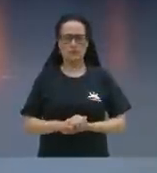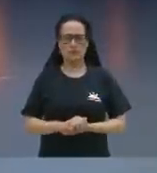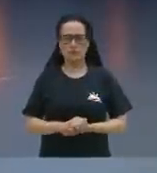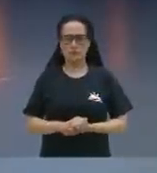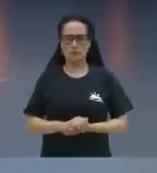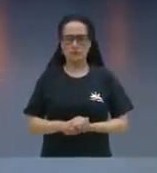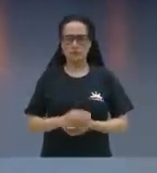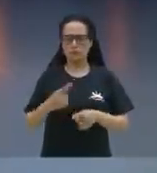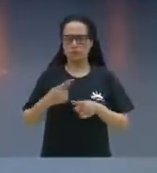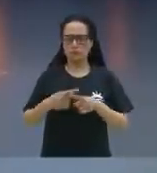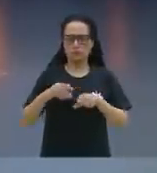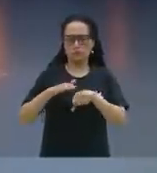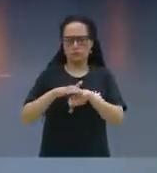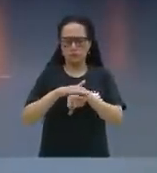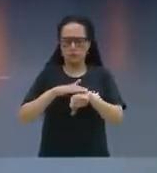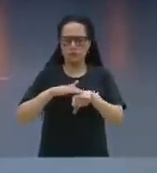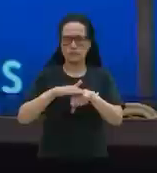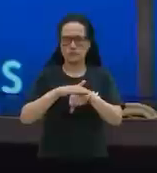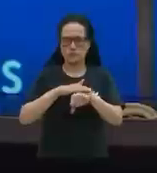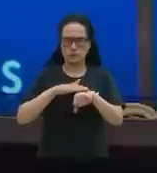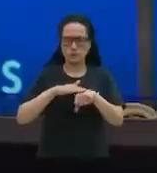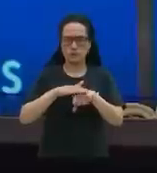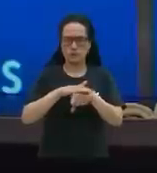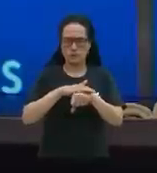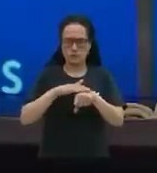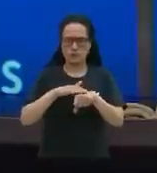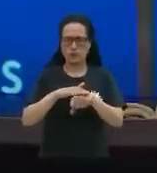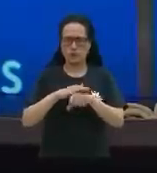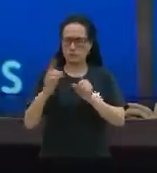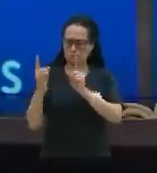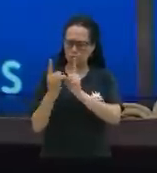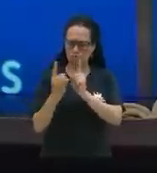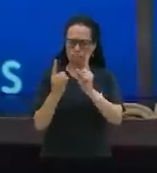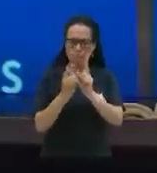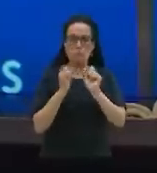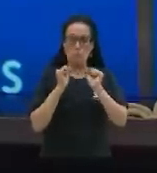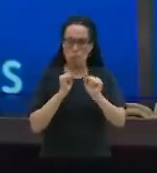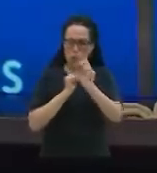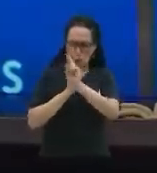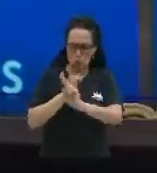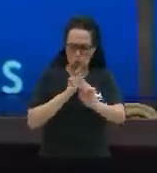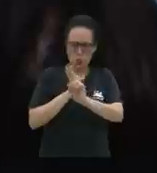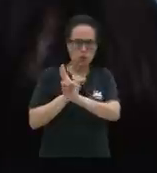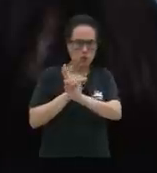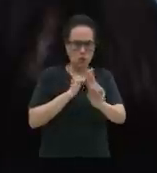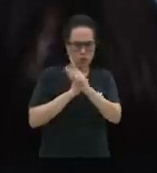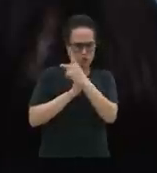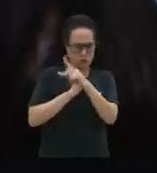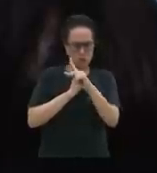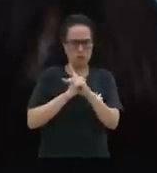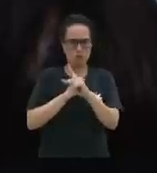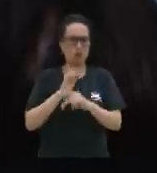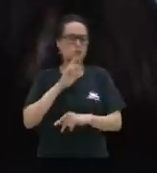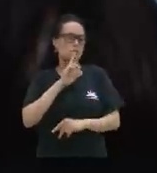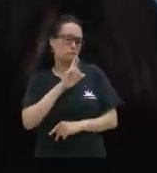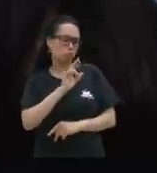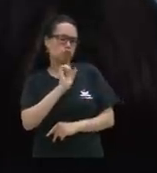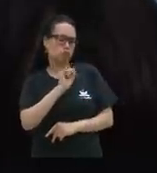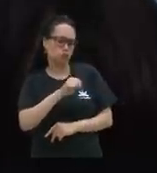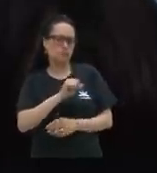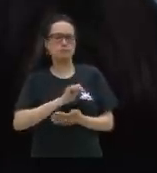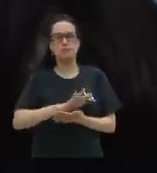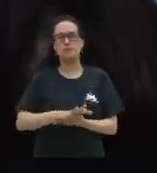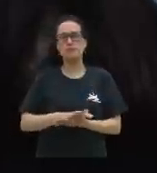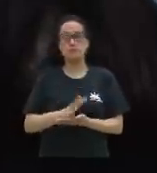porque eu conversei pessoalmente, perguntei: vocês me dão autorização para eu usar o nome de vocês? Sim. Na época,